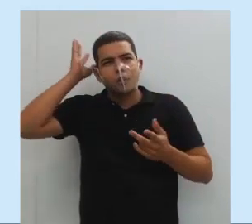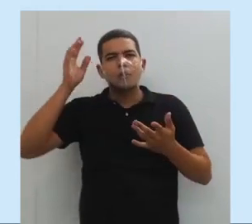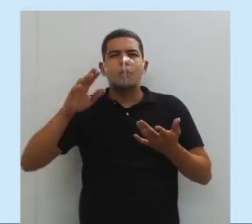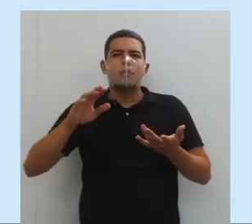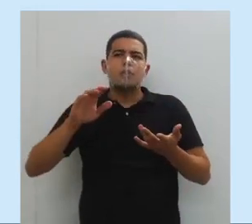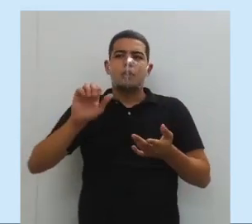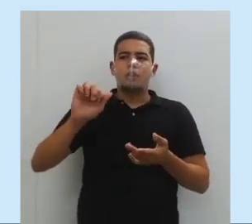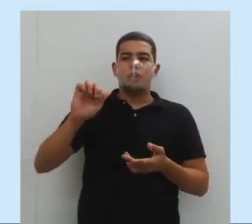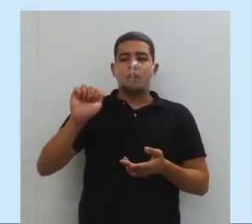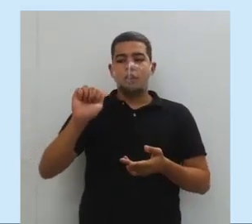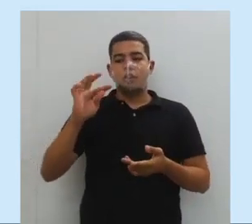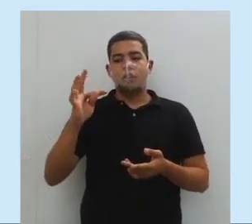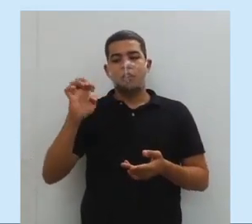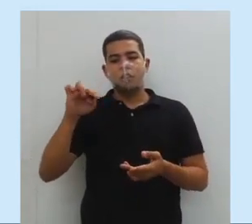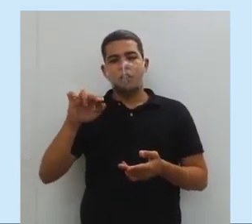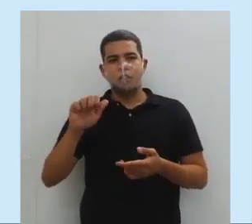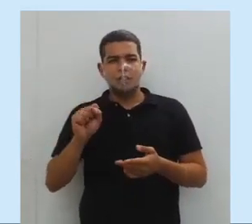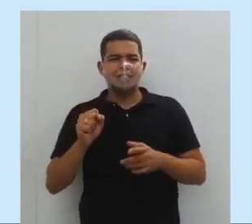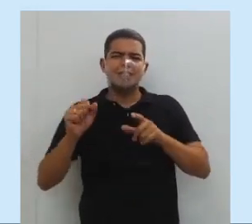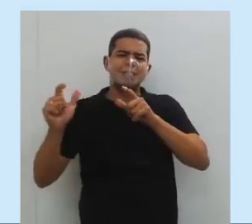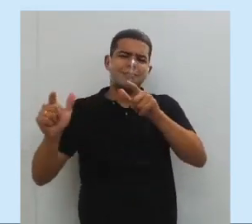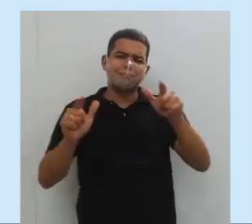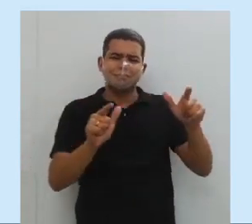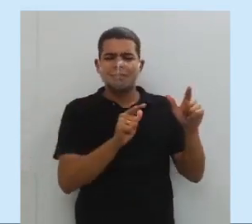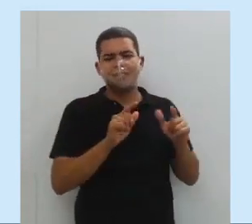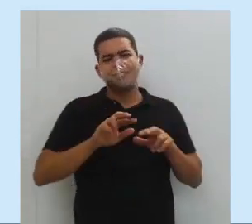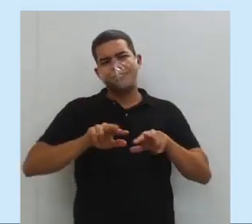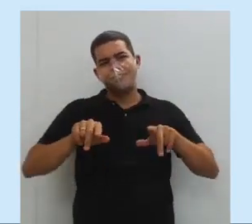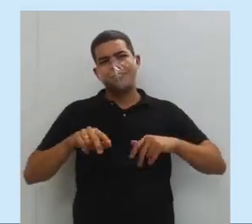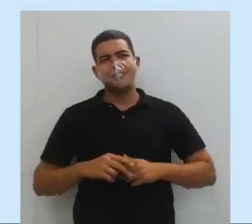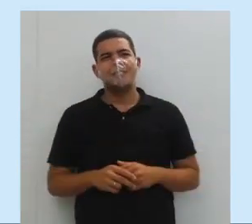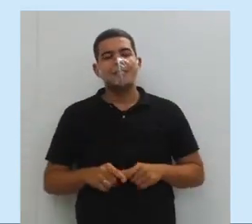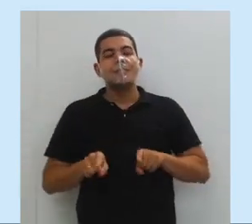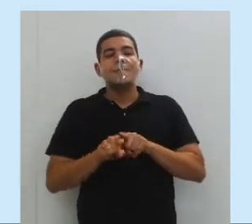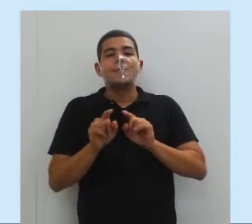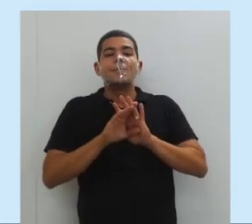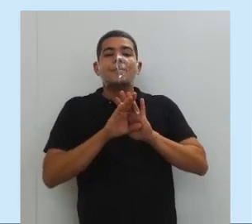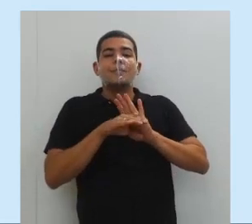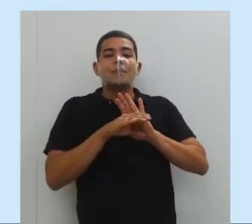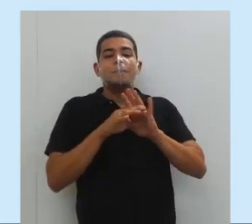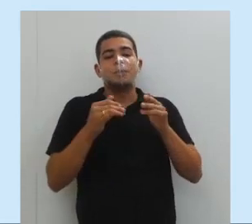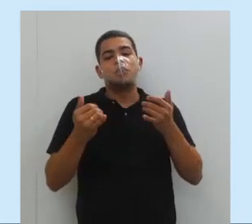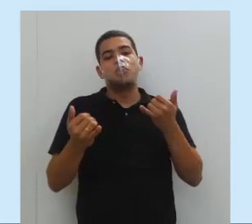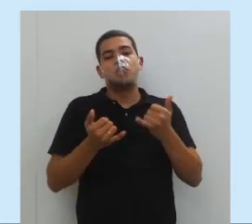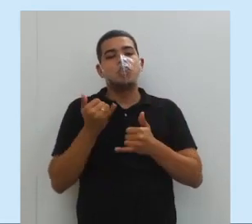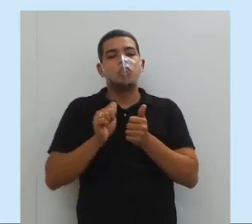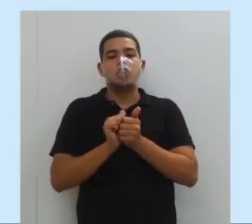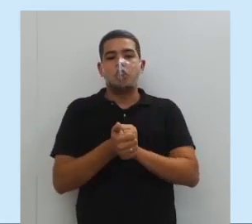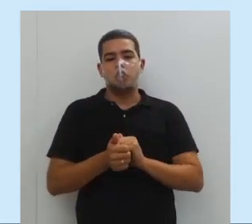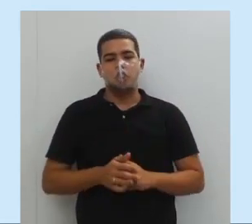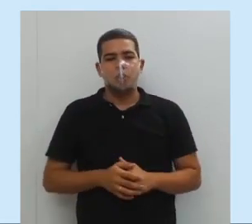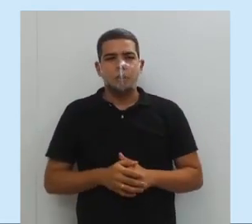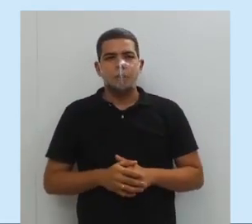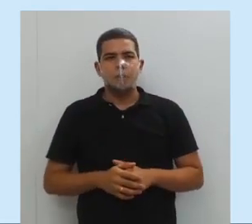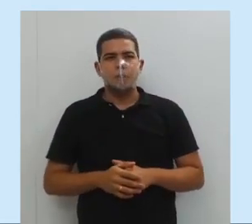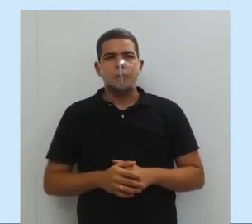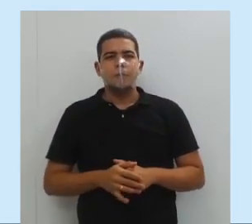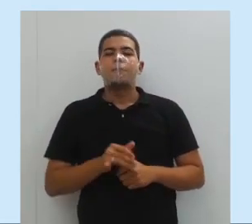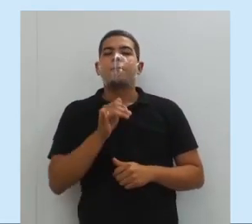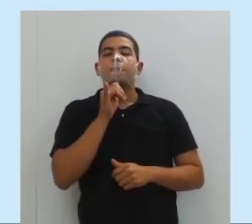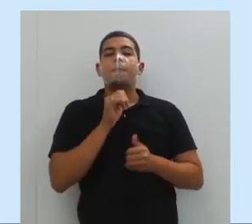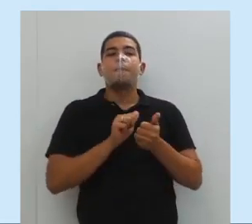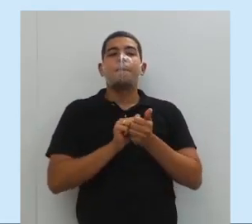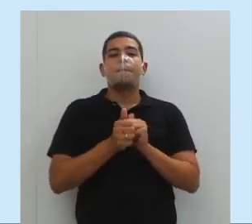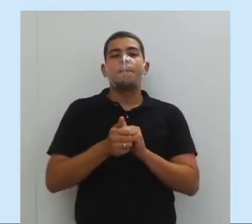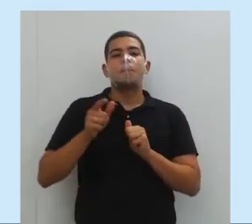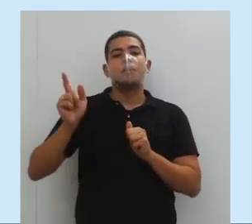Roma, sobre Atenas e outros lugares, né? E também os conceitos dos jogos, né? Primeira coisa, que o jogo